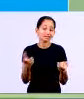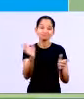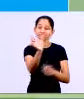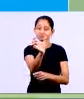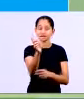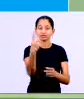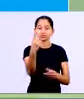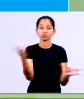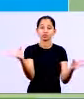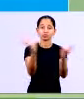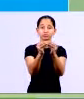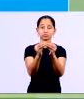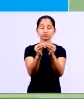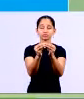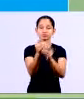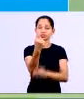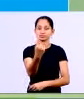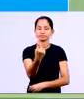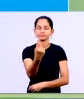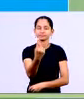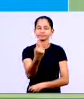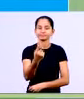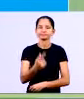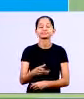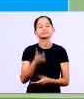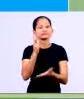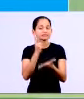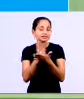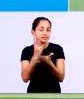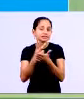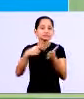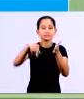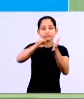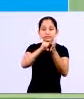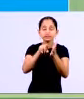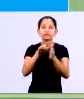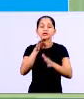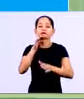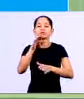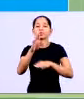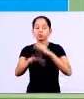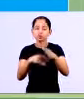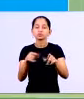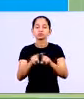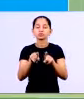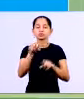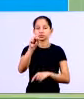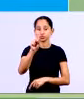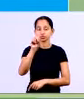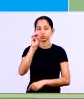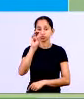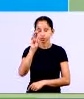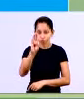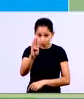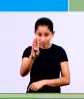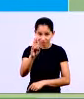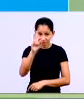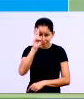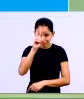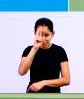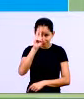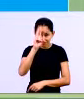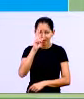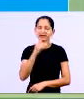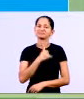ver em seguida. Ficar unido, certo? Sempre usar hífen, então também o sub com R, que eu brinco que o sub, falo que o sub